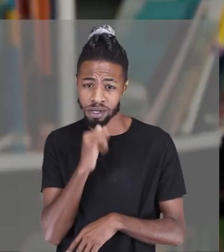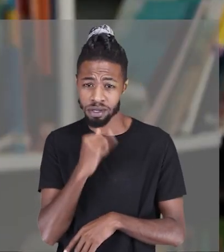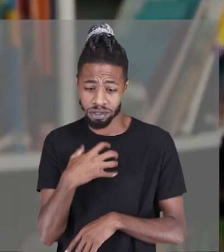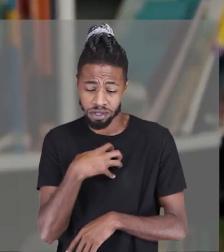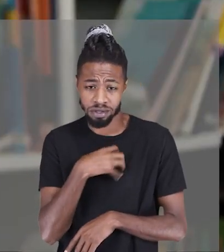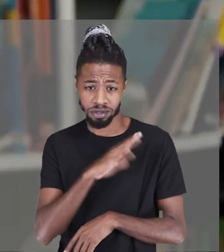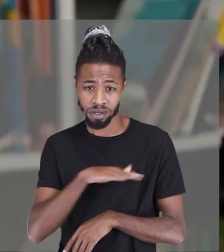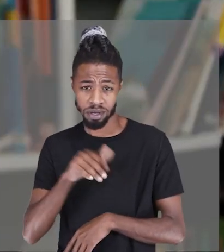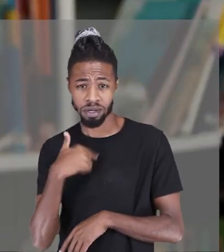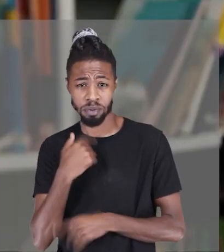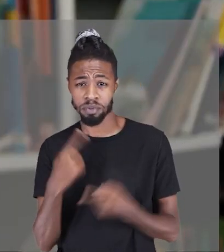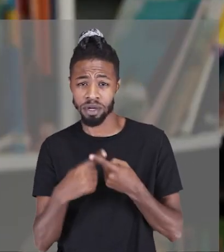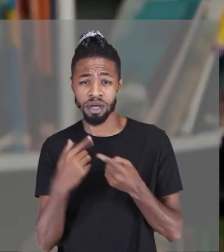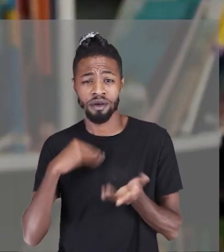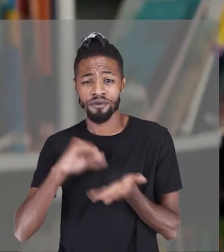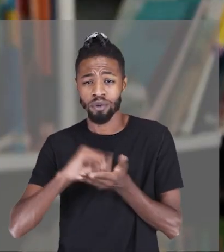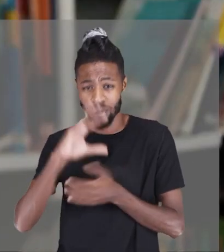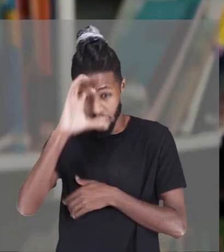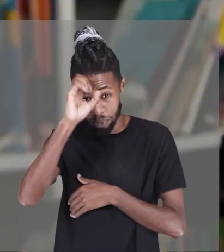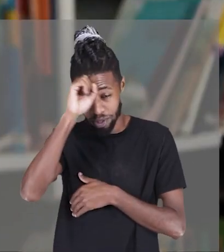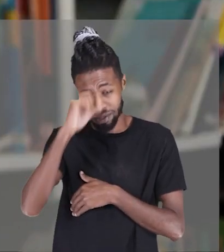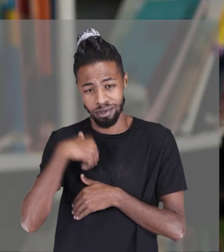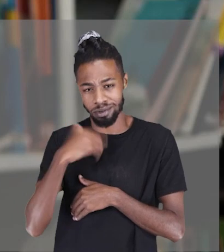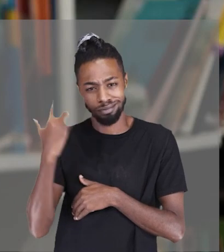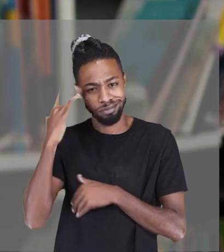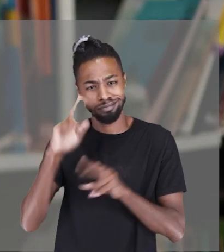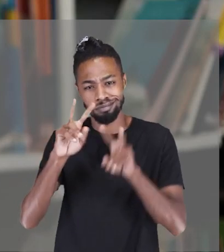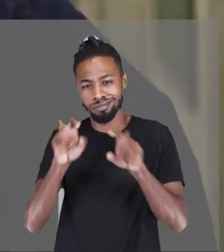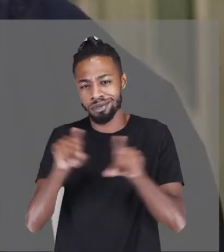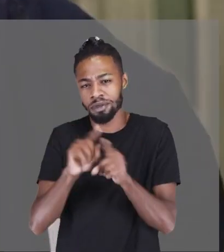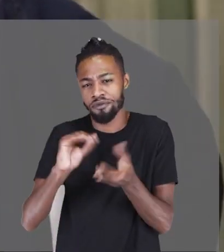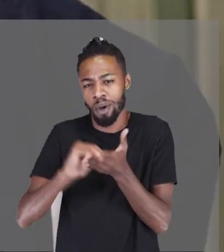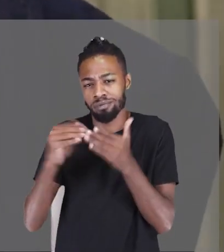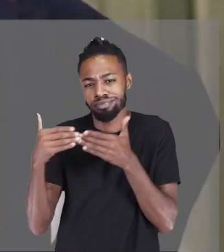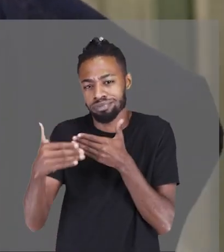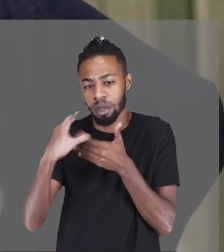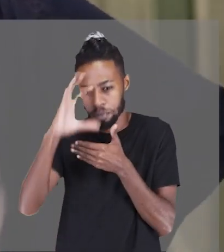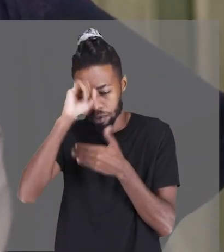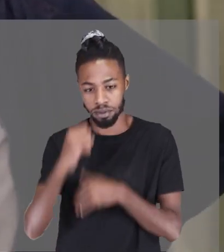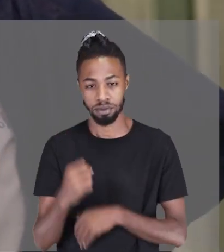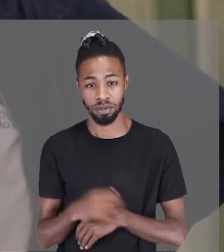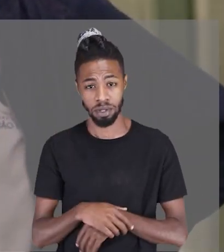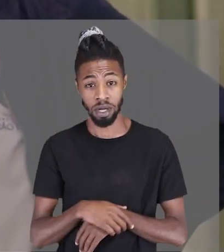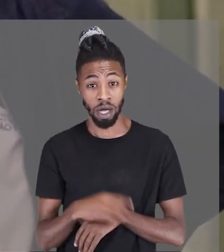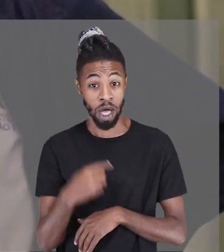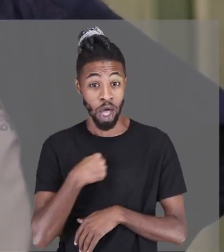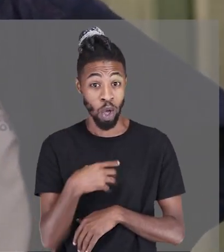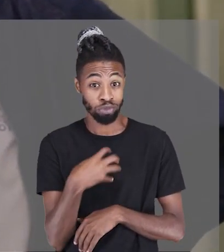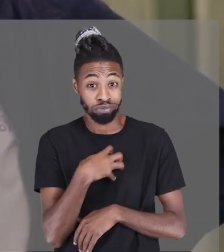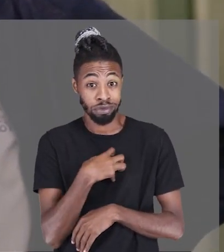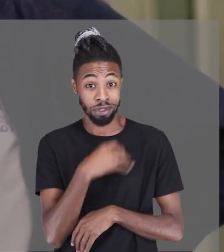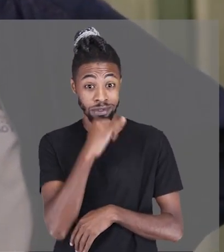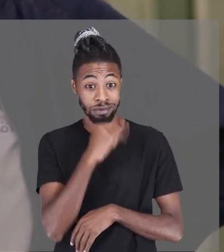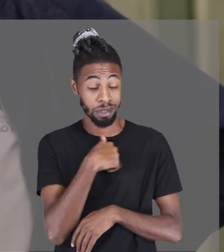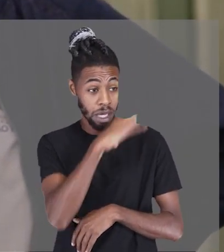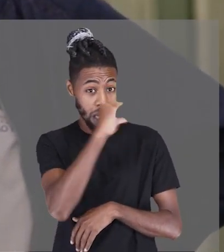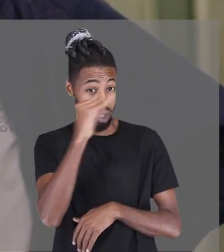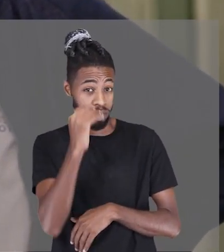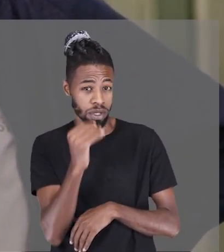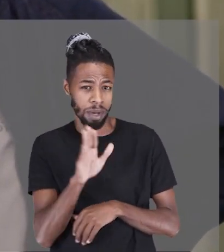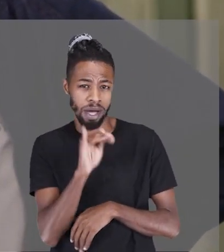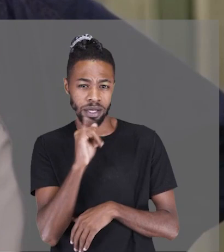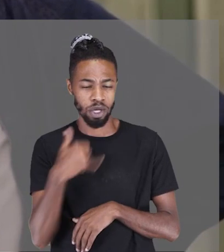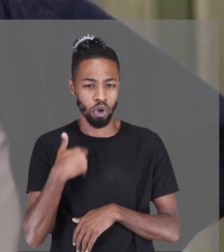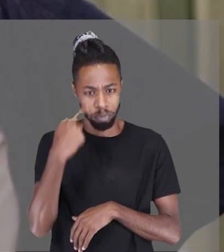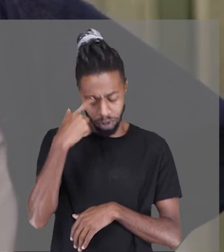criança, porque a gente ainda tem muito que aprender. Questão de maturidade também. Eu sei que eu tenho idade de adolescente, mas às vezes eu fico assim, meu Deus, eu tenho quase